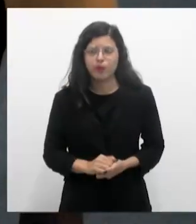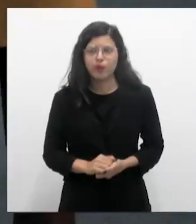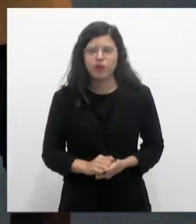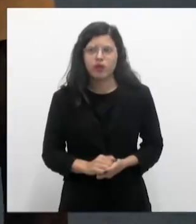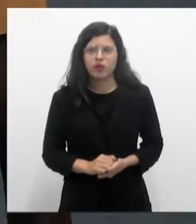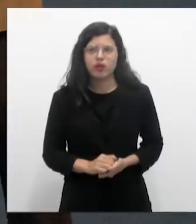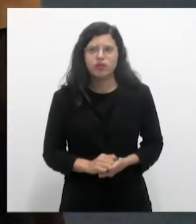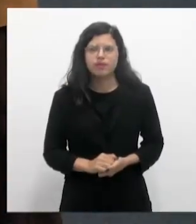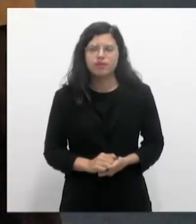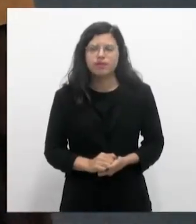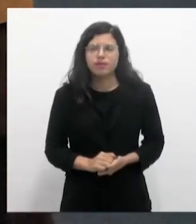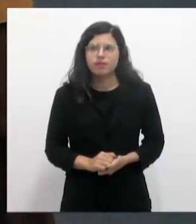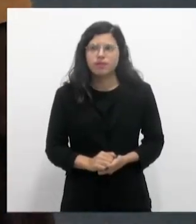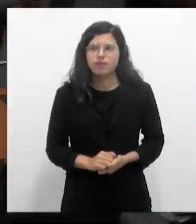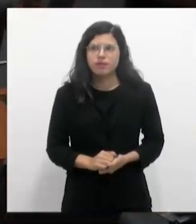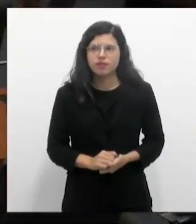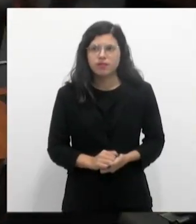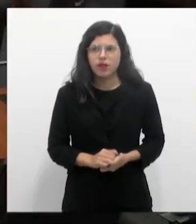acompanhando a CCJ.